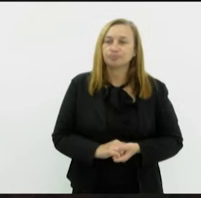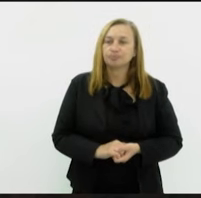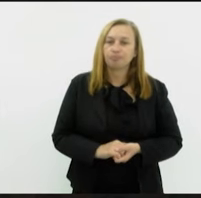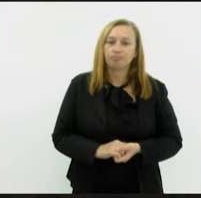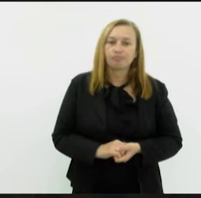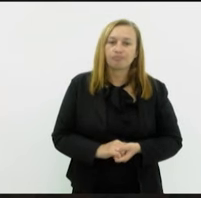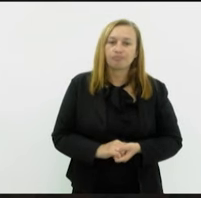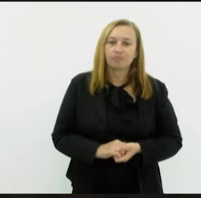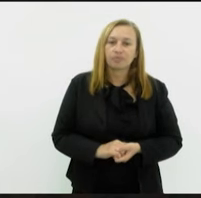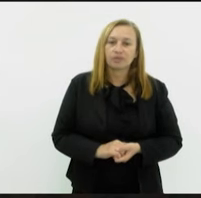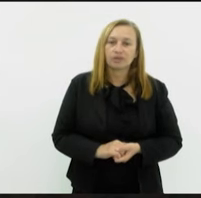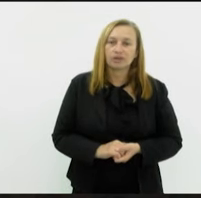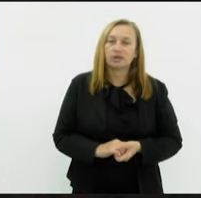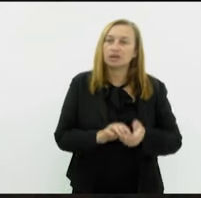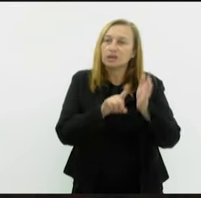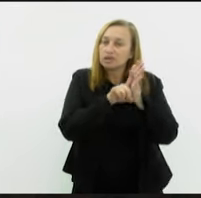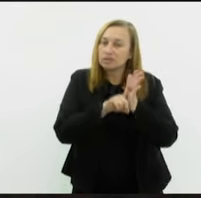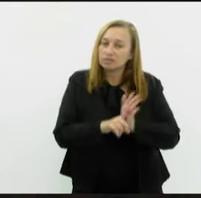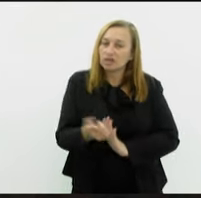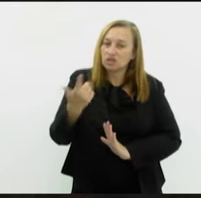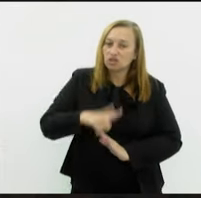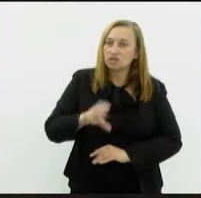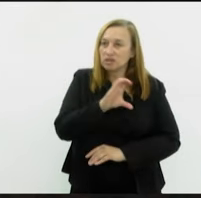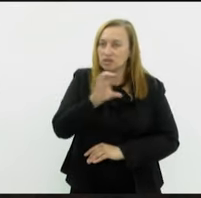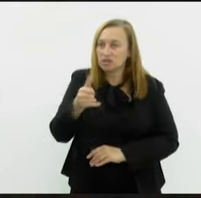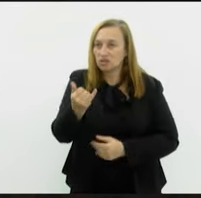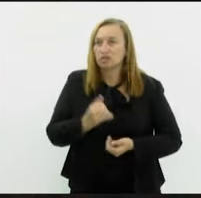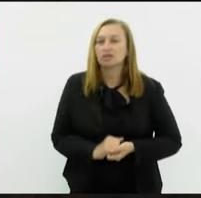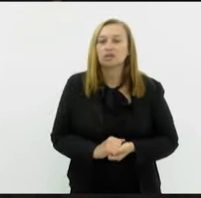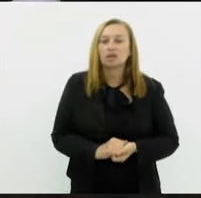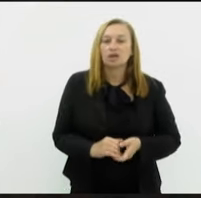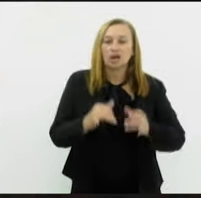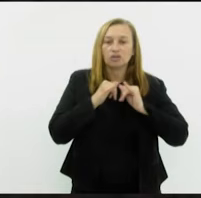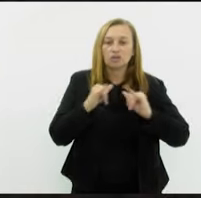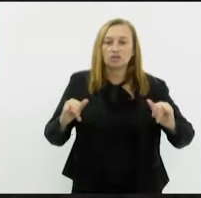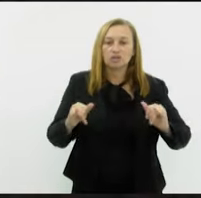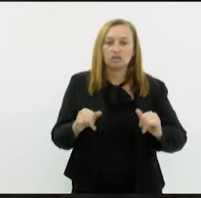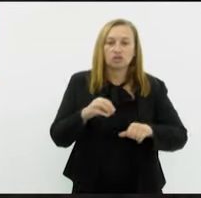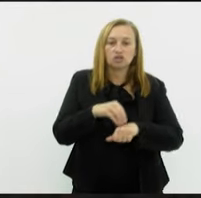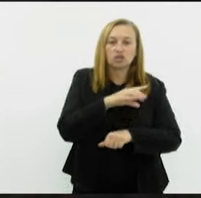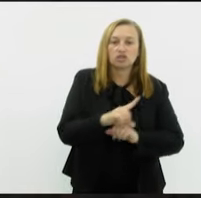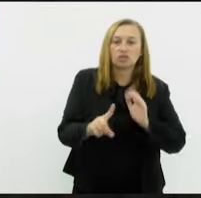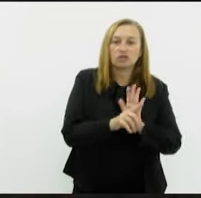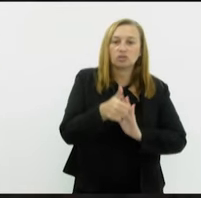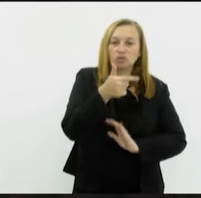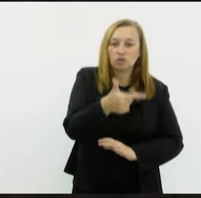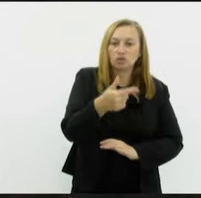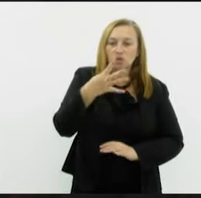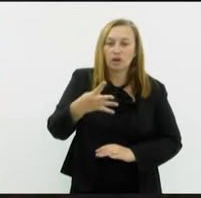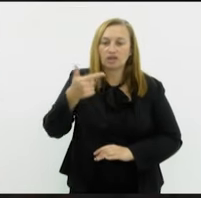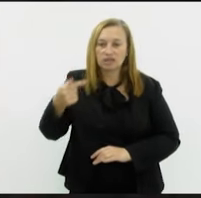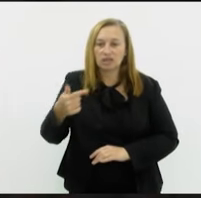Vamos reexaminar na CCJ. Anuncio indicação legislativa número